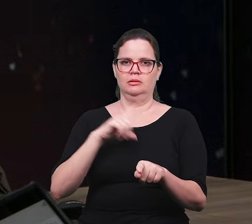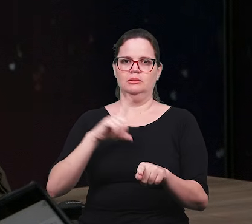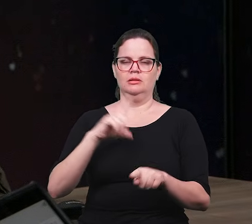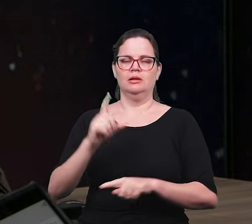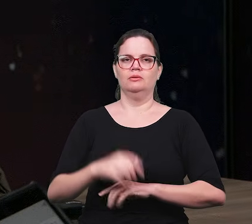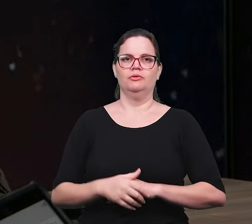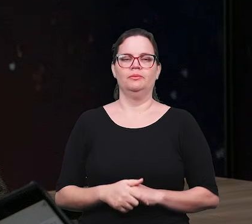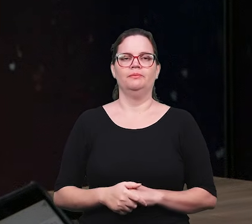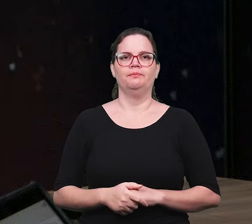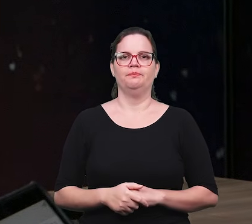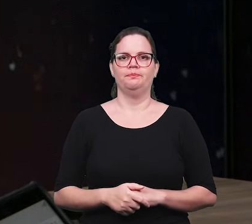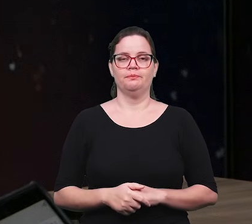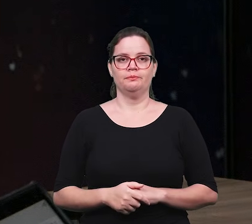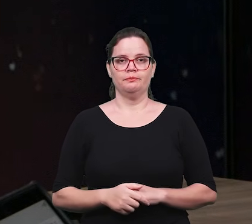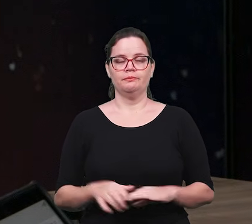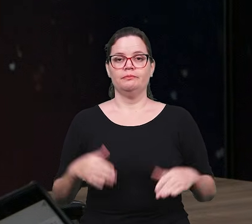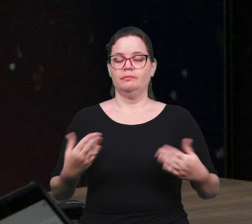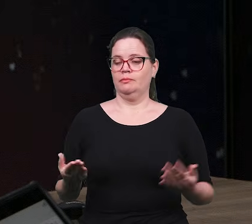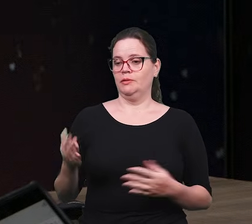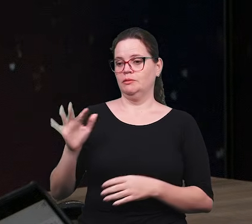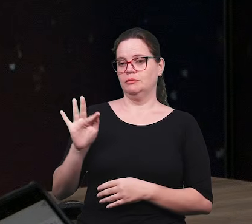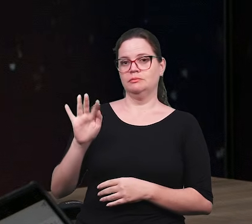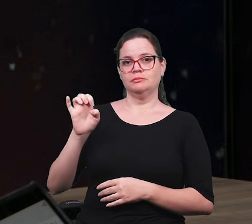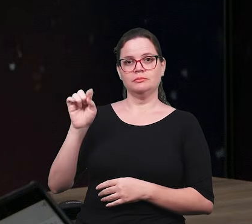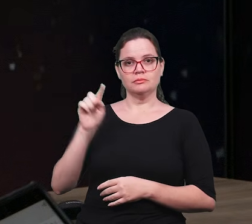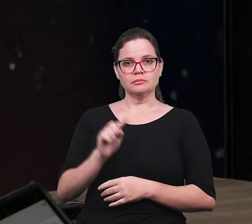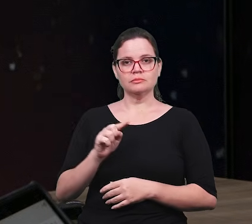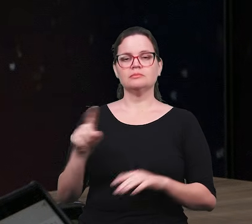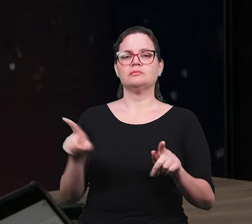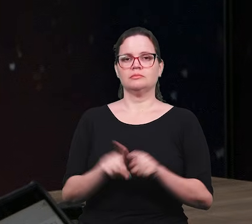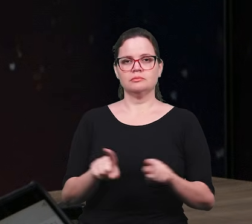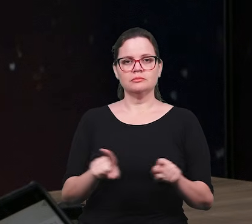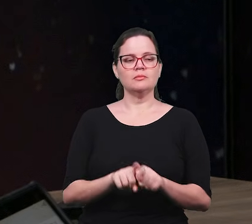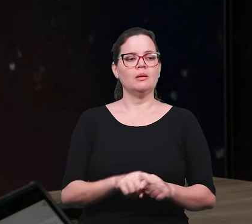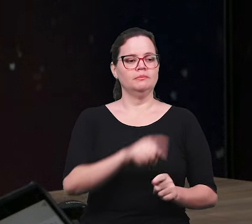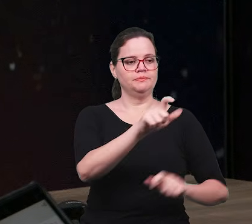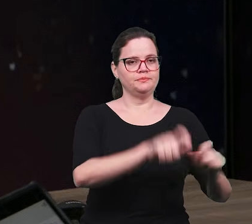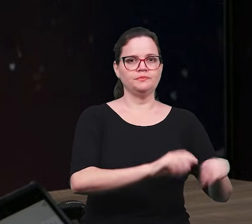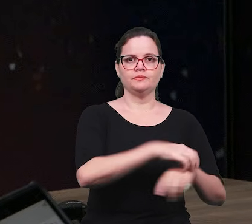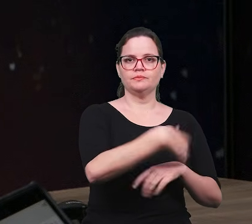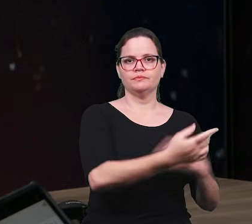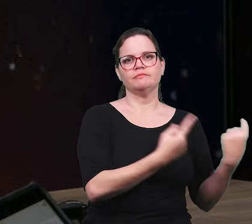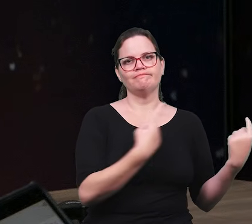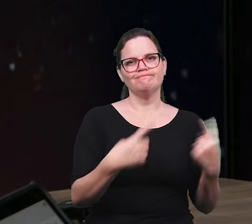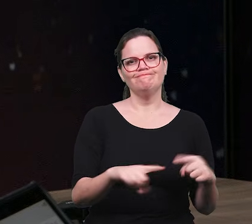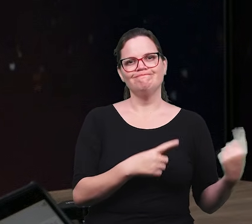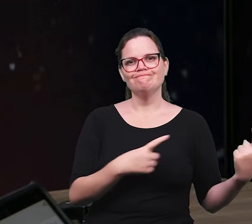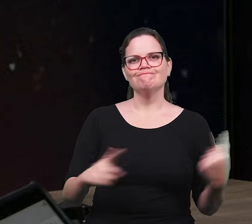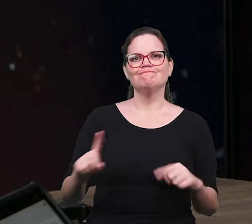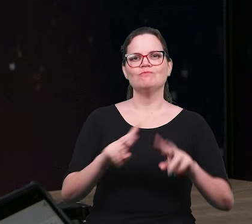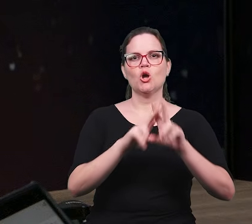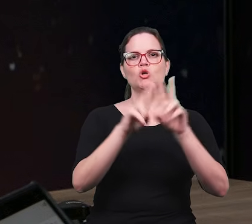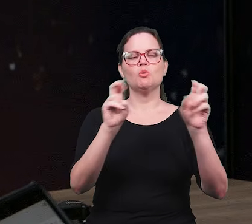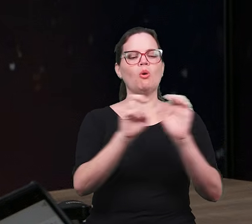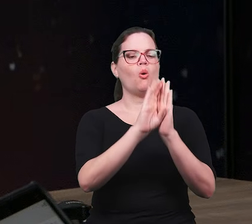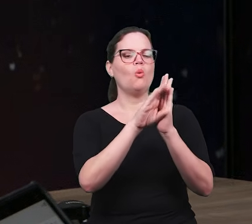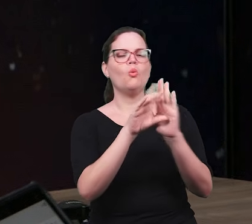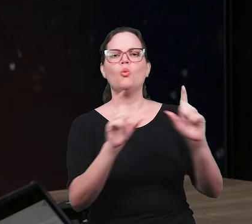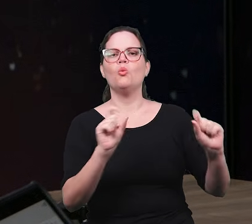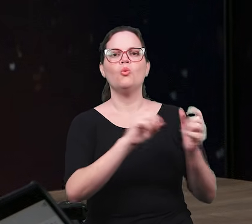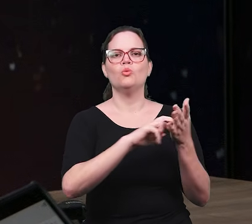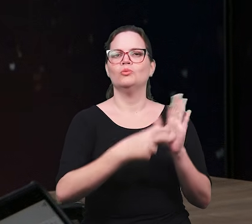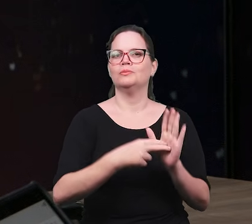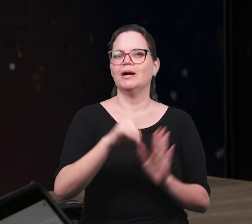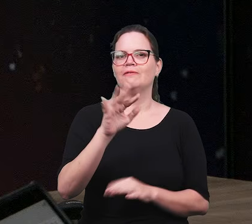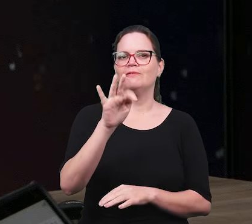tempo, e inclusive a fé também vai sofrer alguns embates e algumas mudanças do seu conceito. E aqui